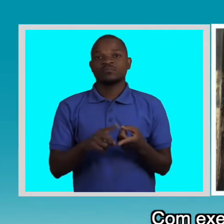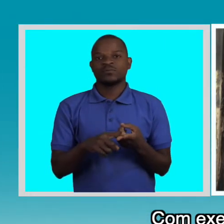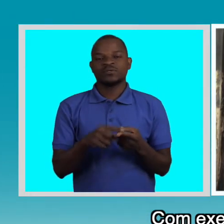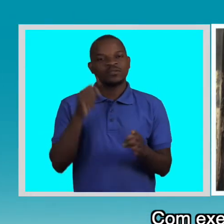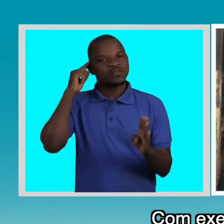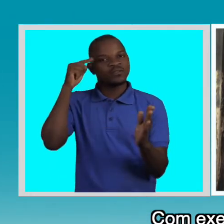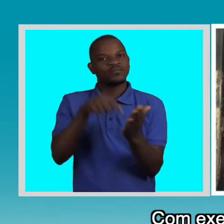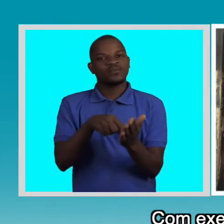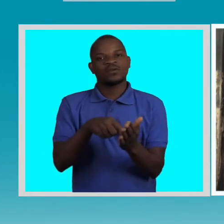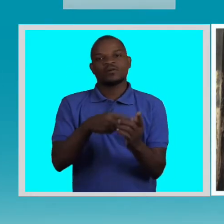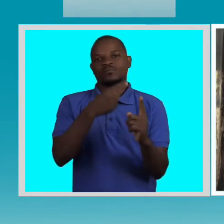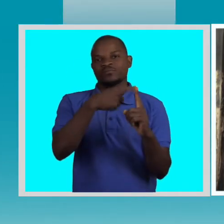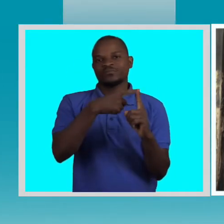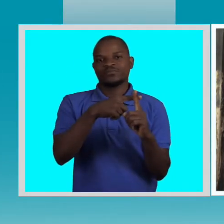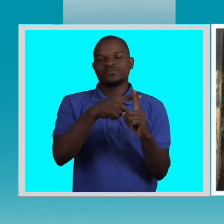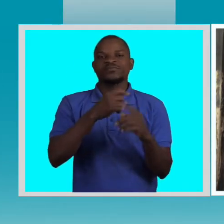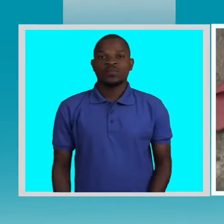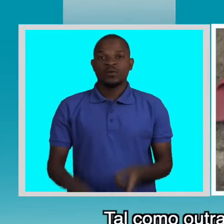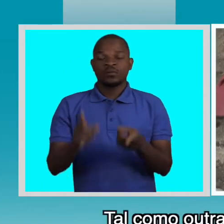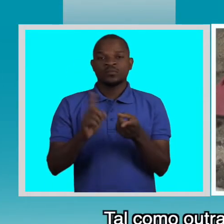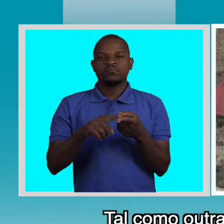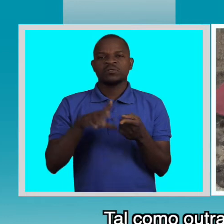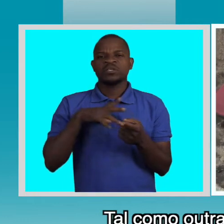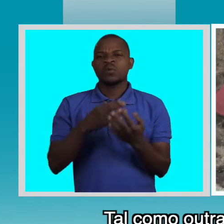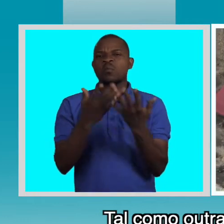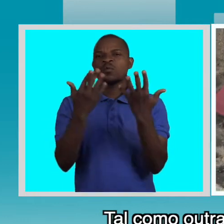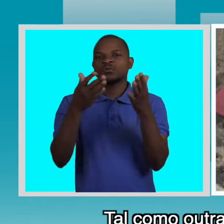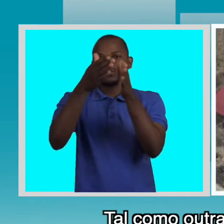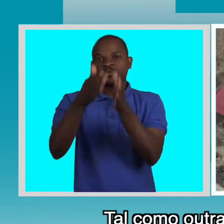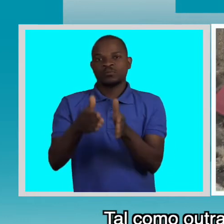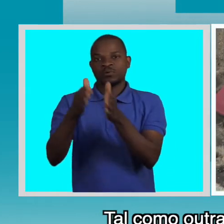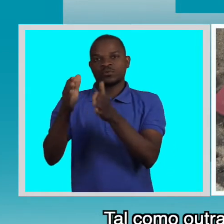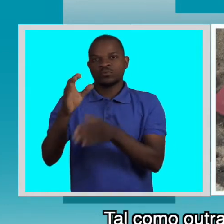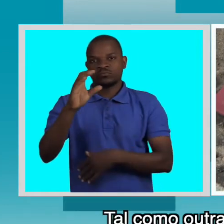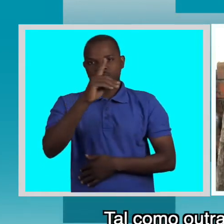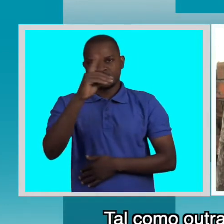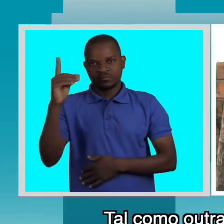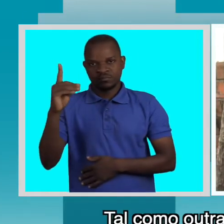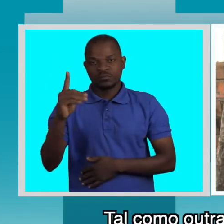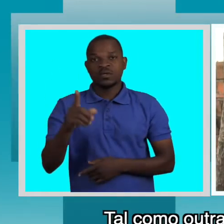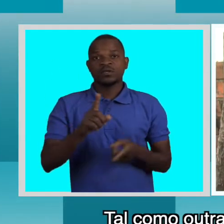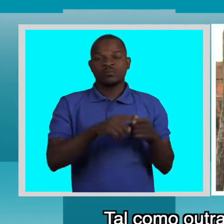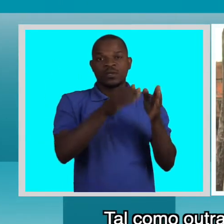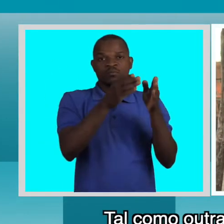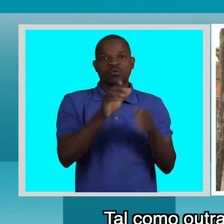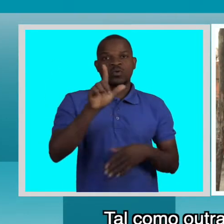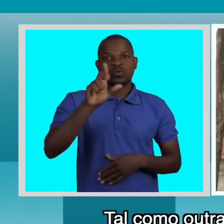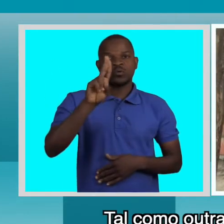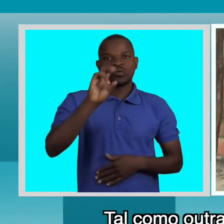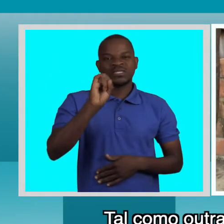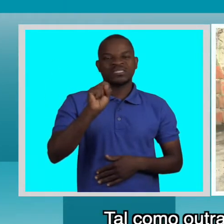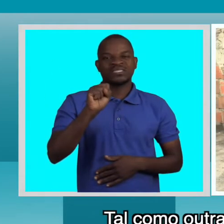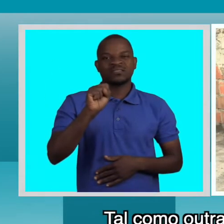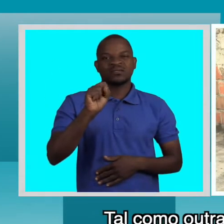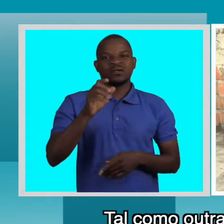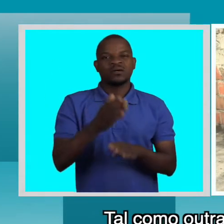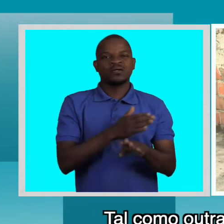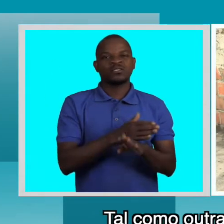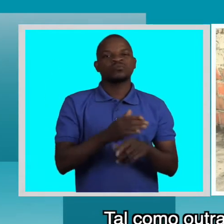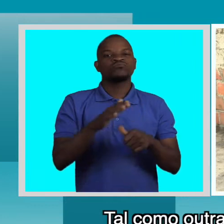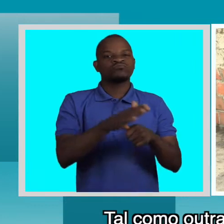Então, para mim, foi um grande ganho. Tal como outras pessoas com deficiência, Luís sentiu a dor da